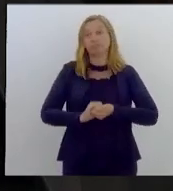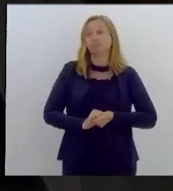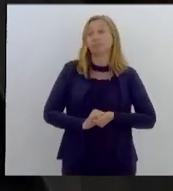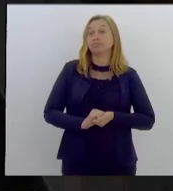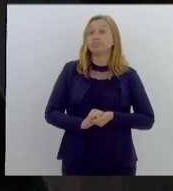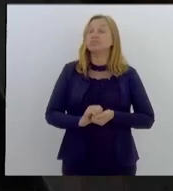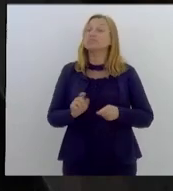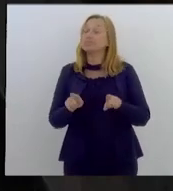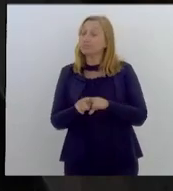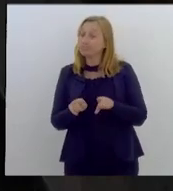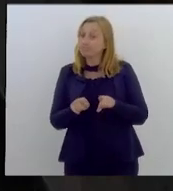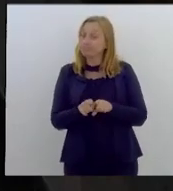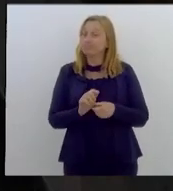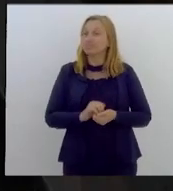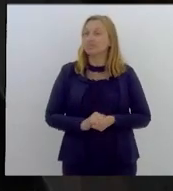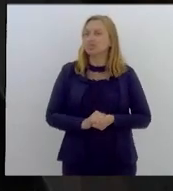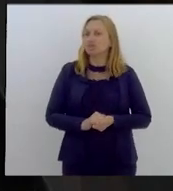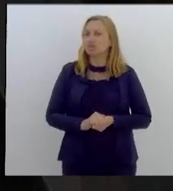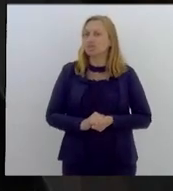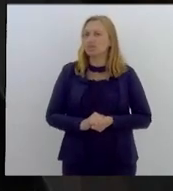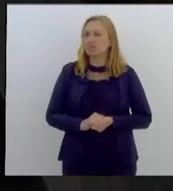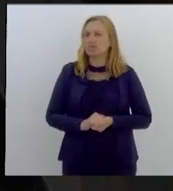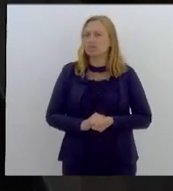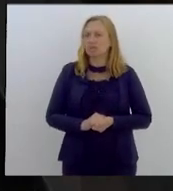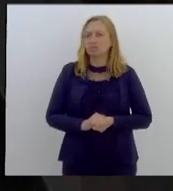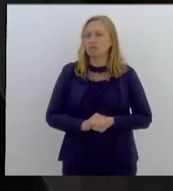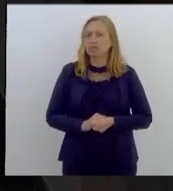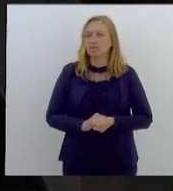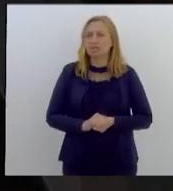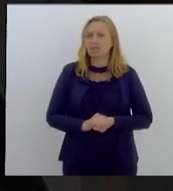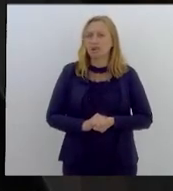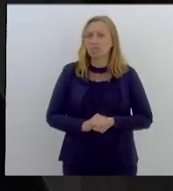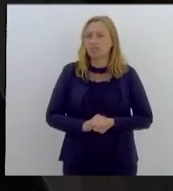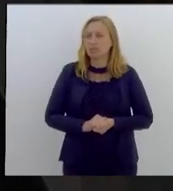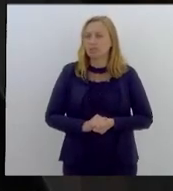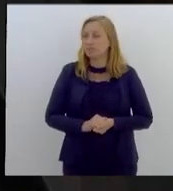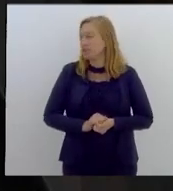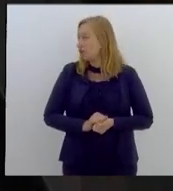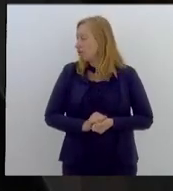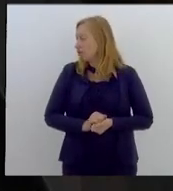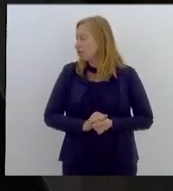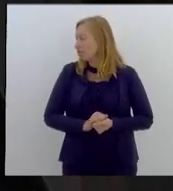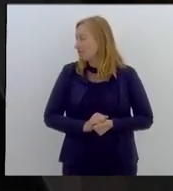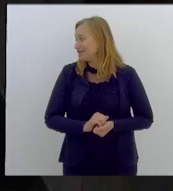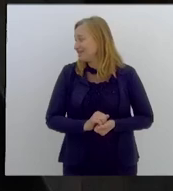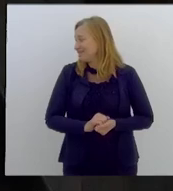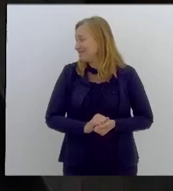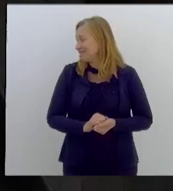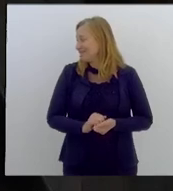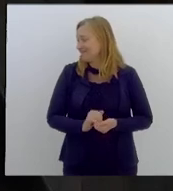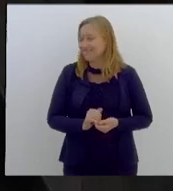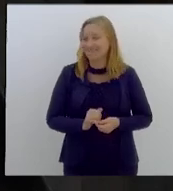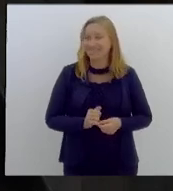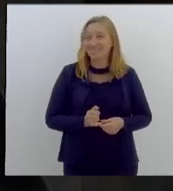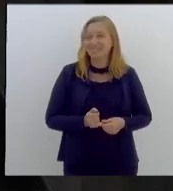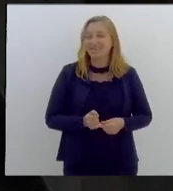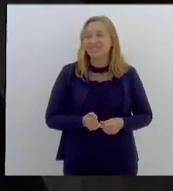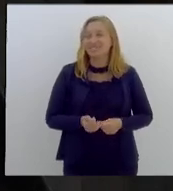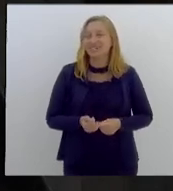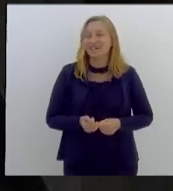E, ao mesmo tempo, eu fiz dois destaques, somente dois destaques.